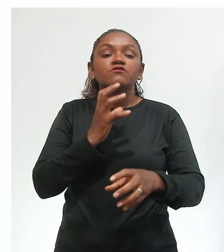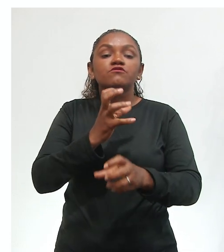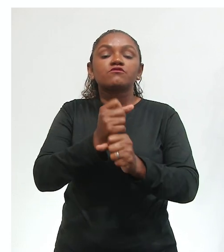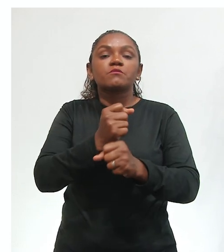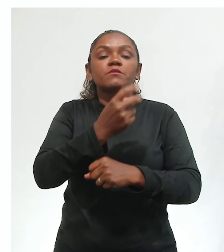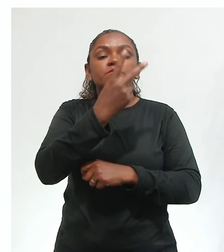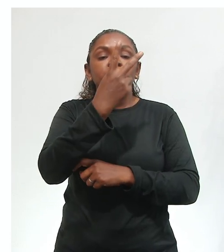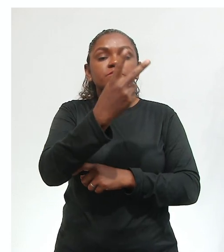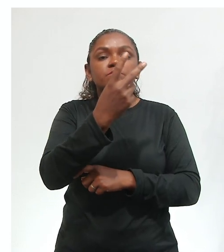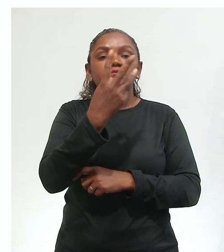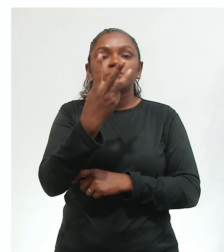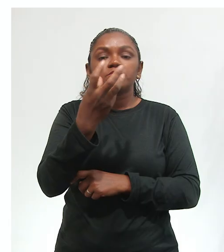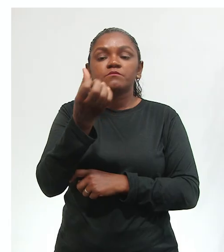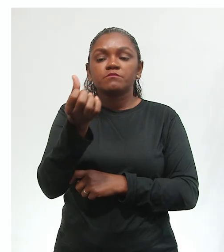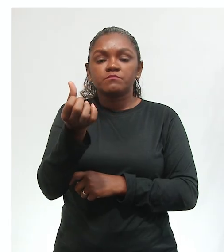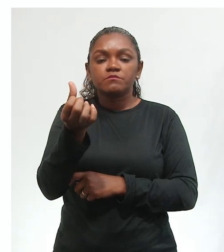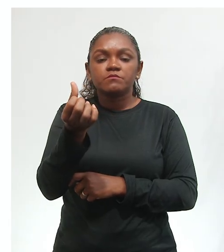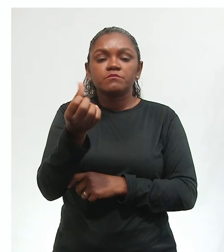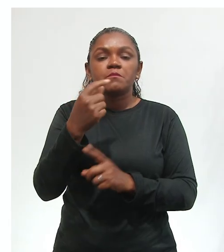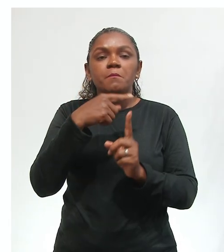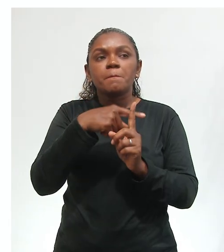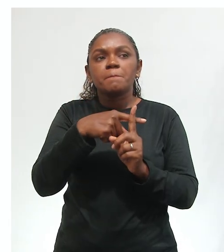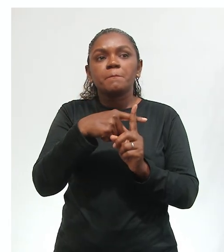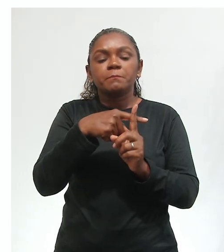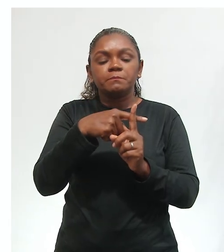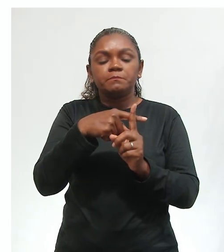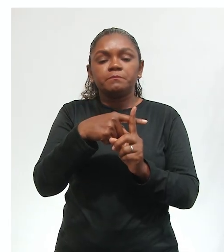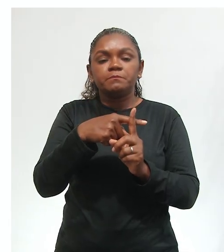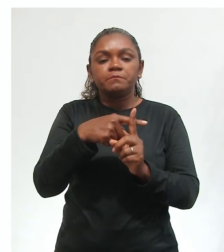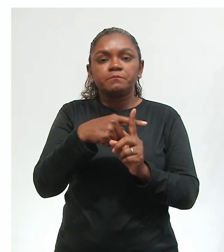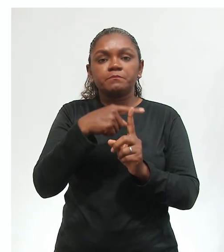236 mais, por exemplo,